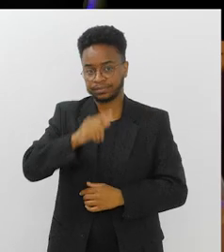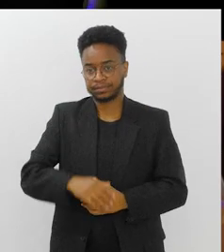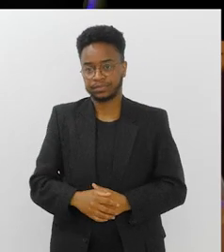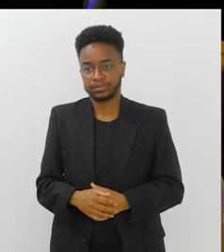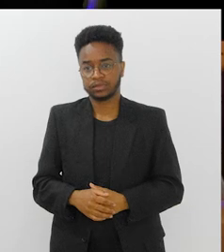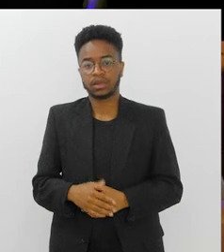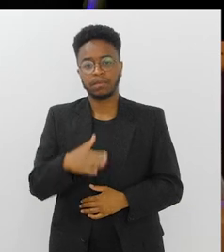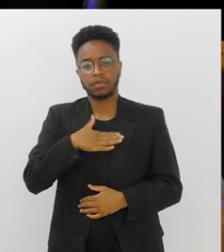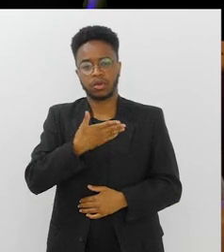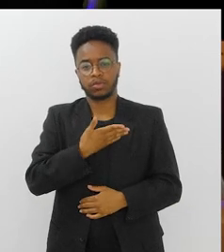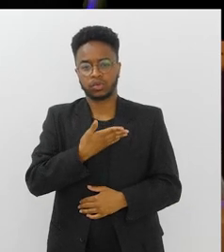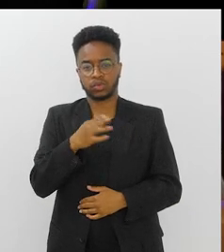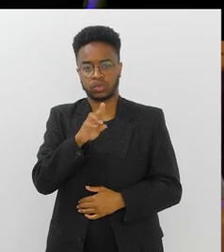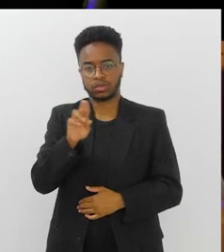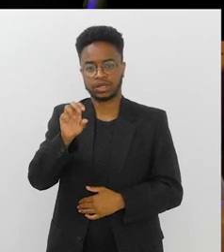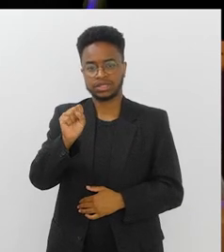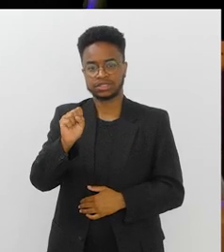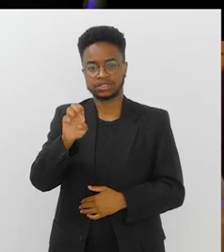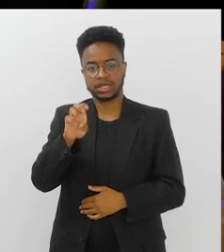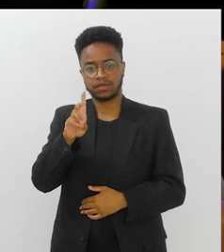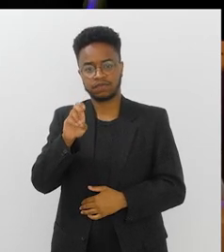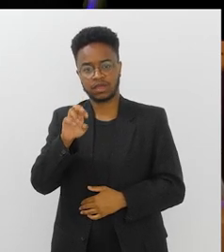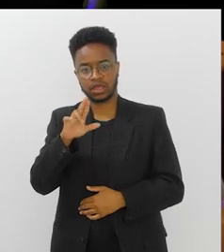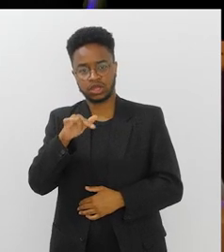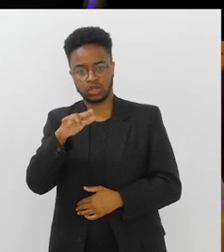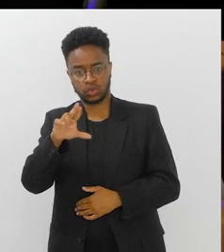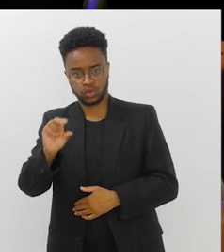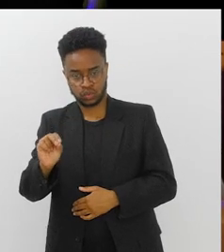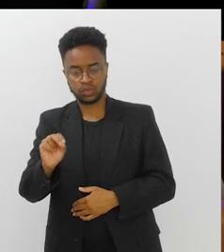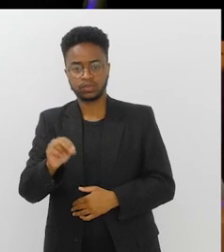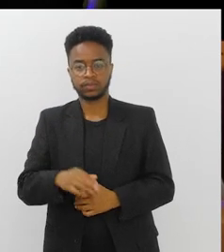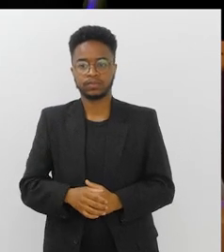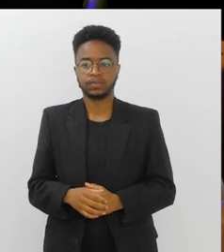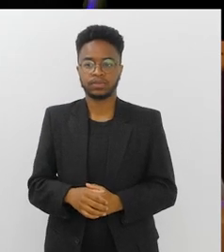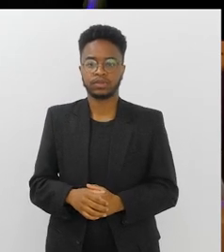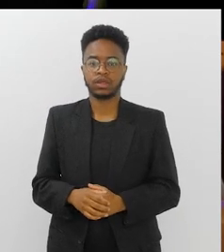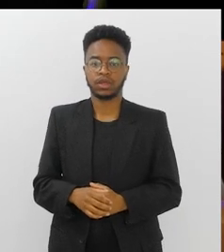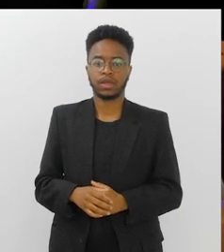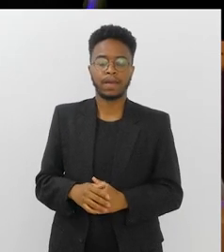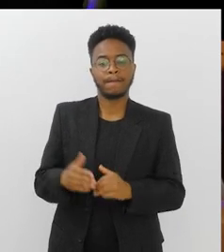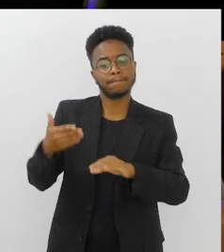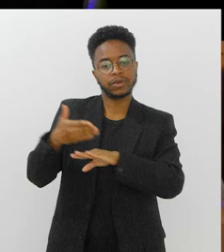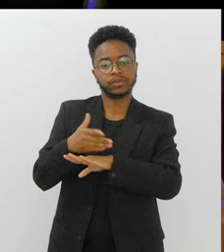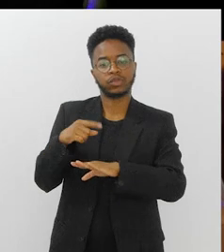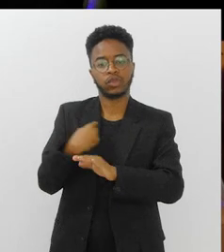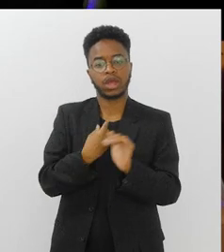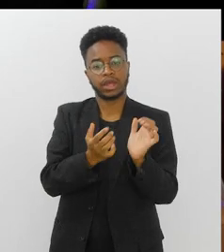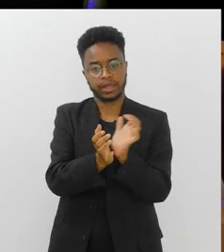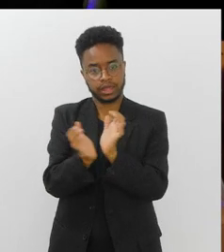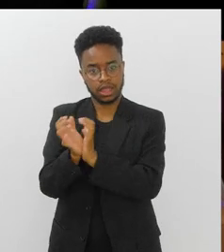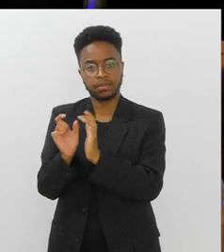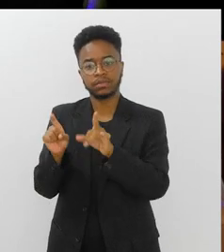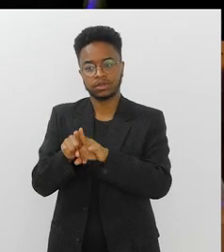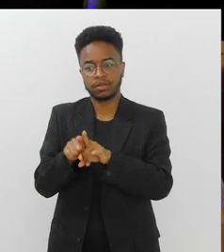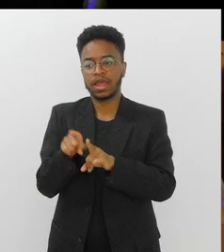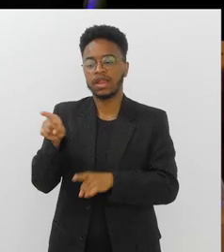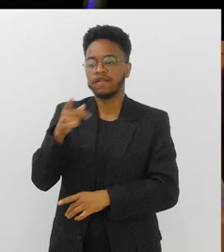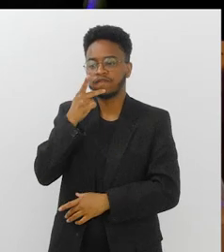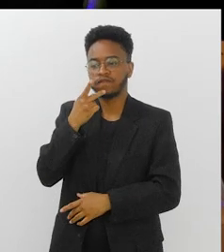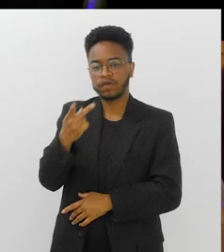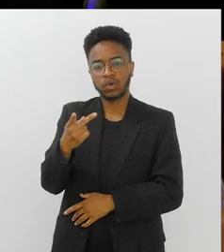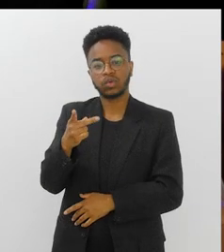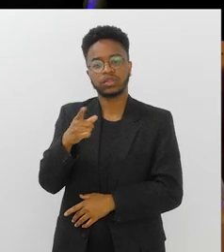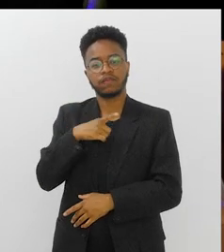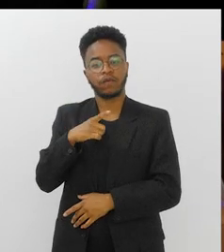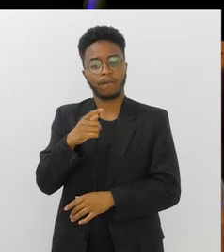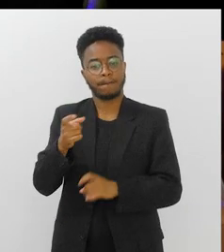Eh Severino né Gabriel mais conhecido como Bill que era da nossa seleção ele falou